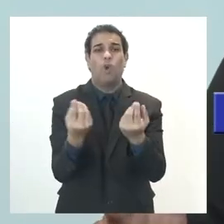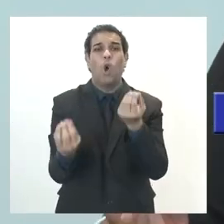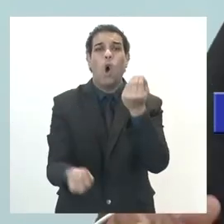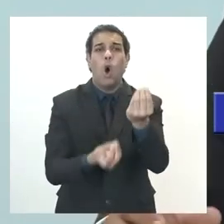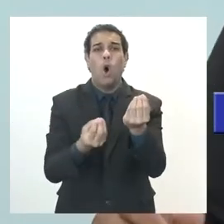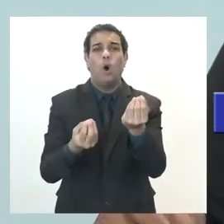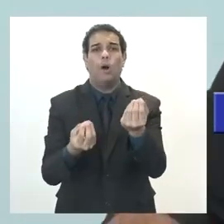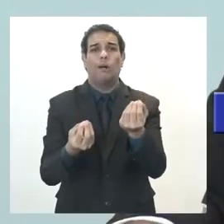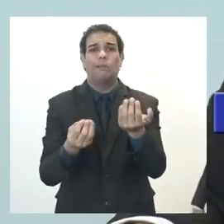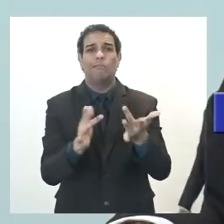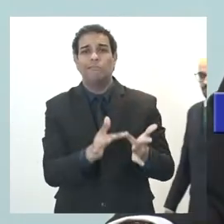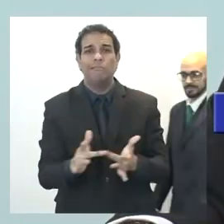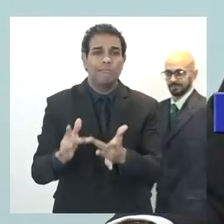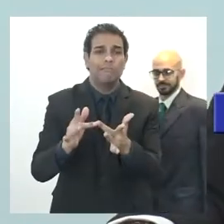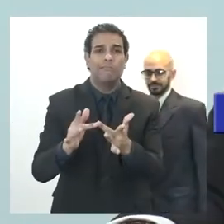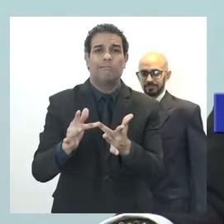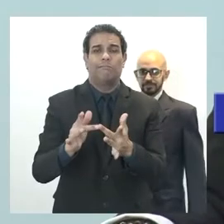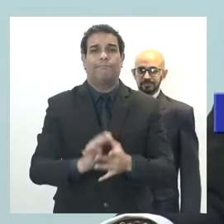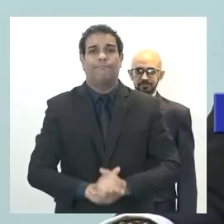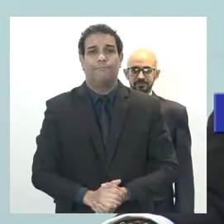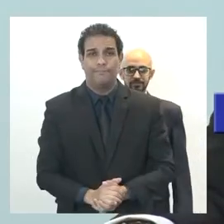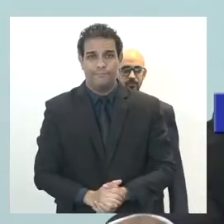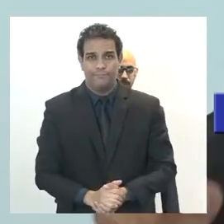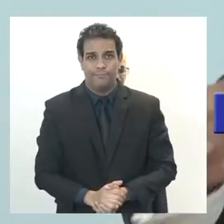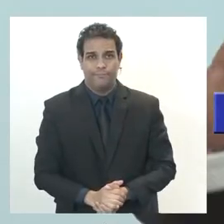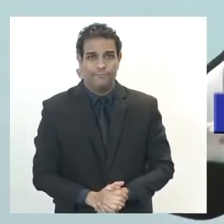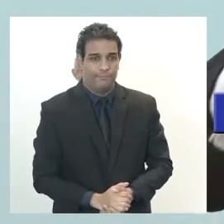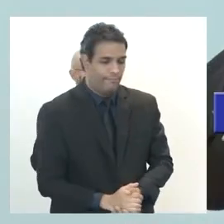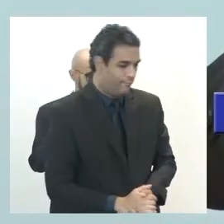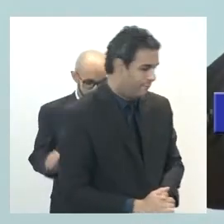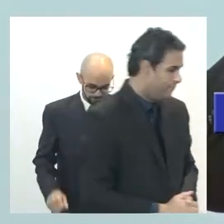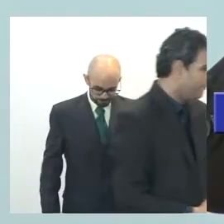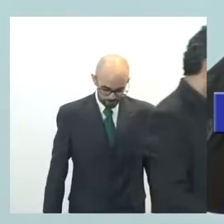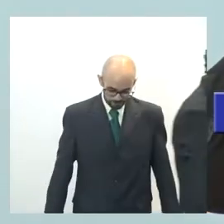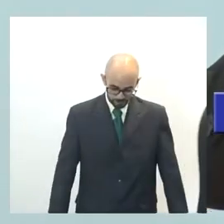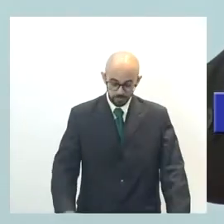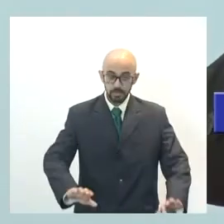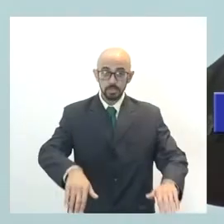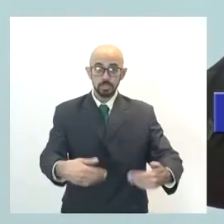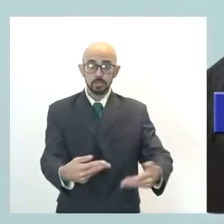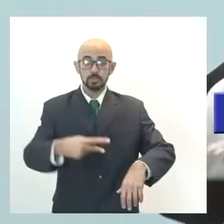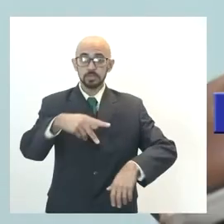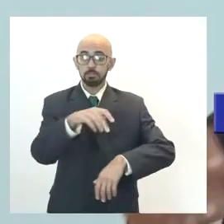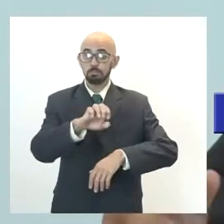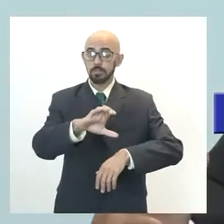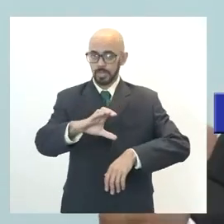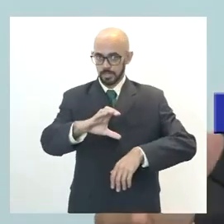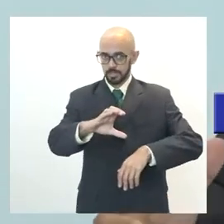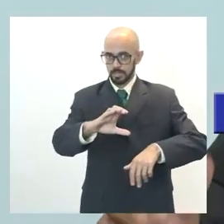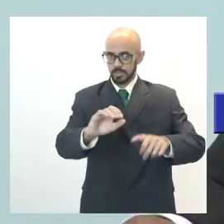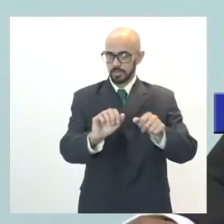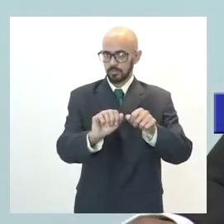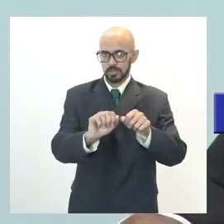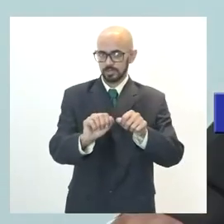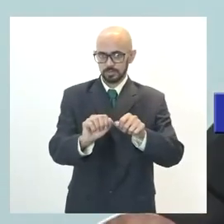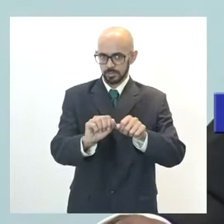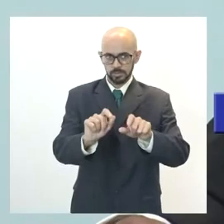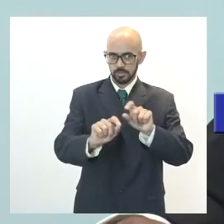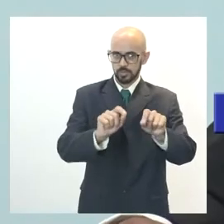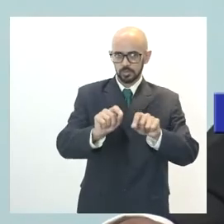nas mãos do governo autoritário essa Pet que tá sendo vou dizer